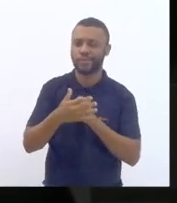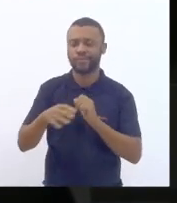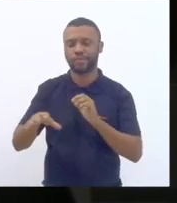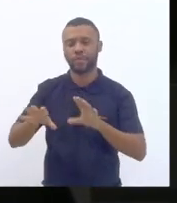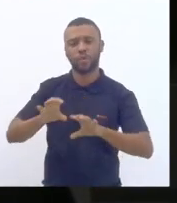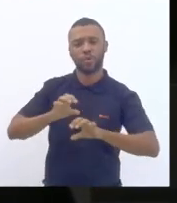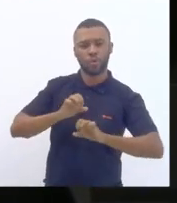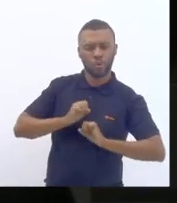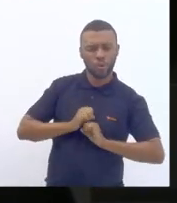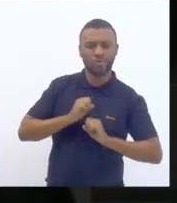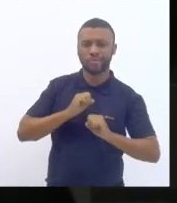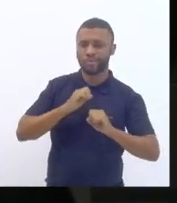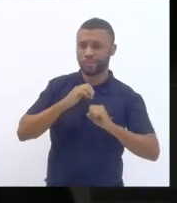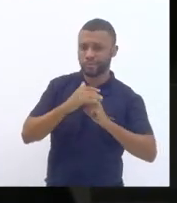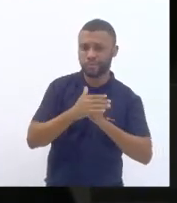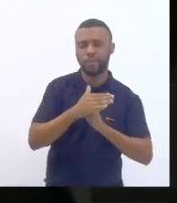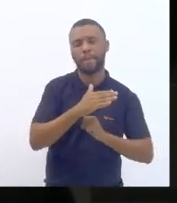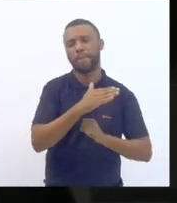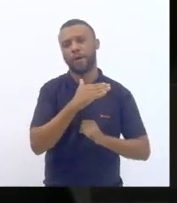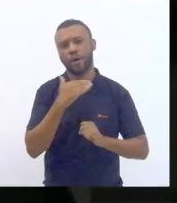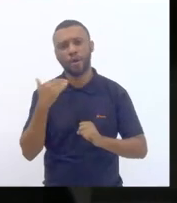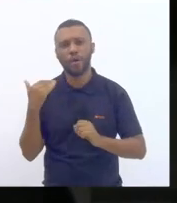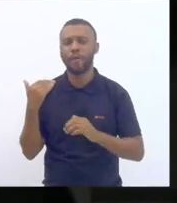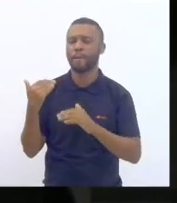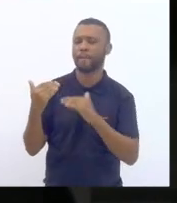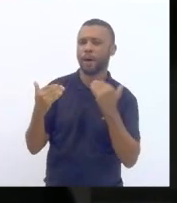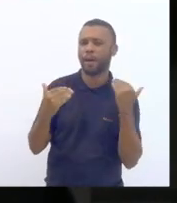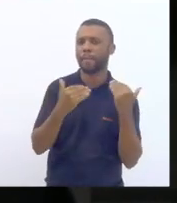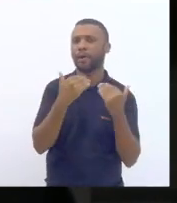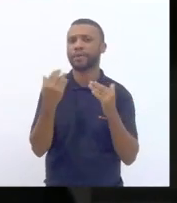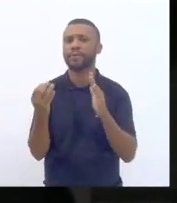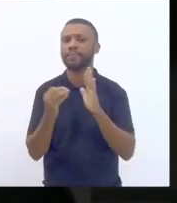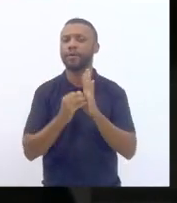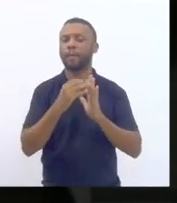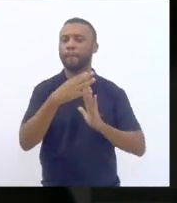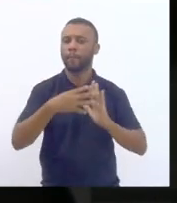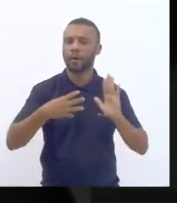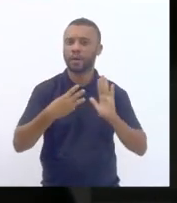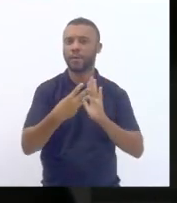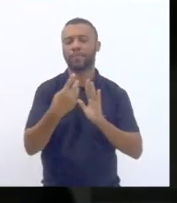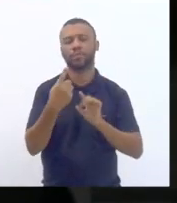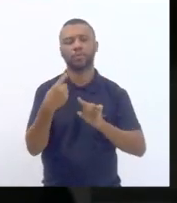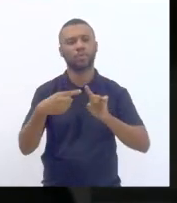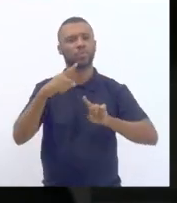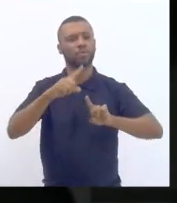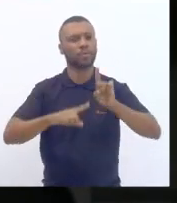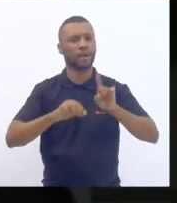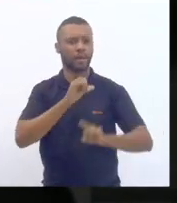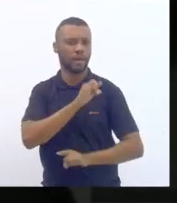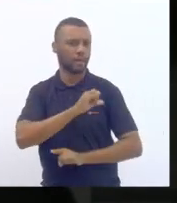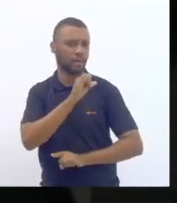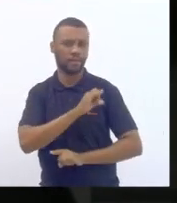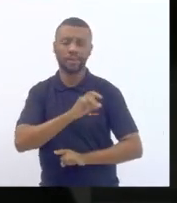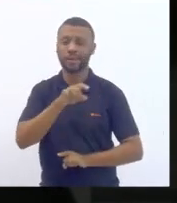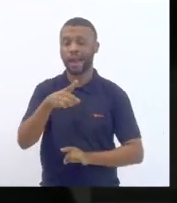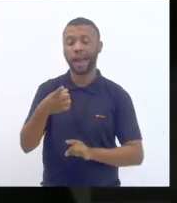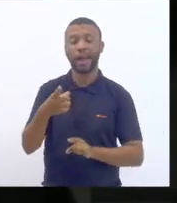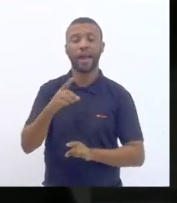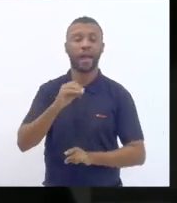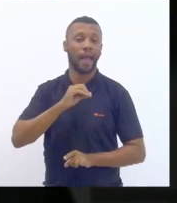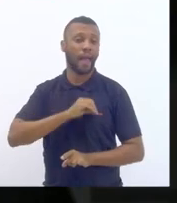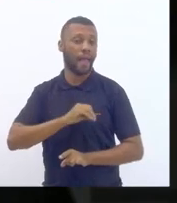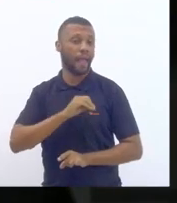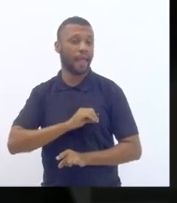pais que estavam agregados no programa do superar Rio de renda baixa